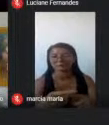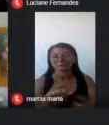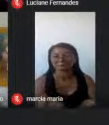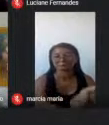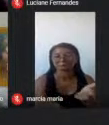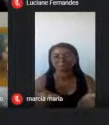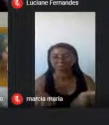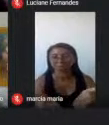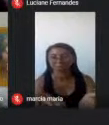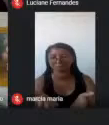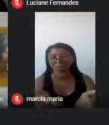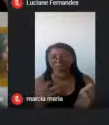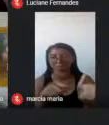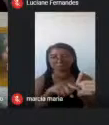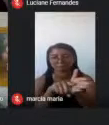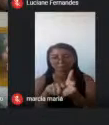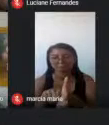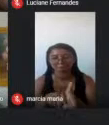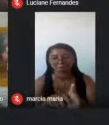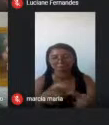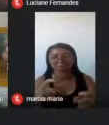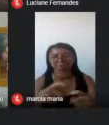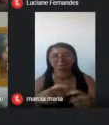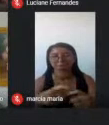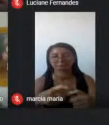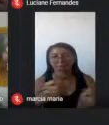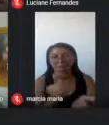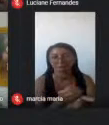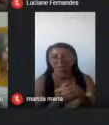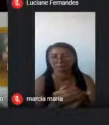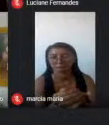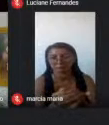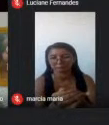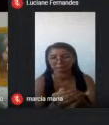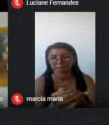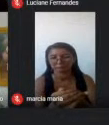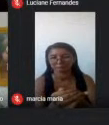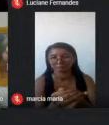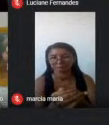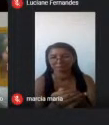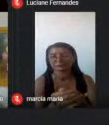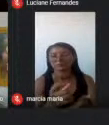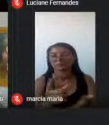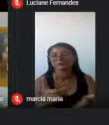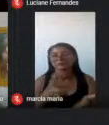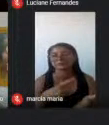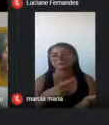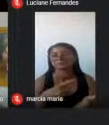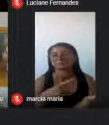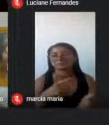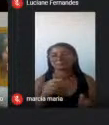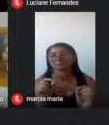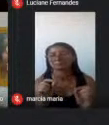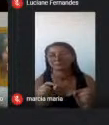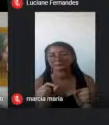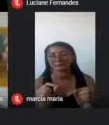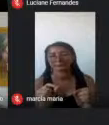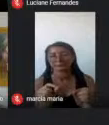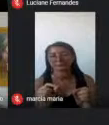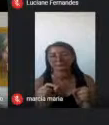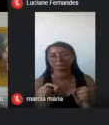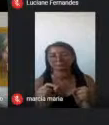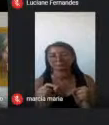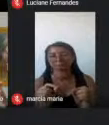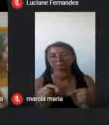que o paciente se encontra. Entretanto, nós temos uma peculiaridade com a sífilis, que é justamente a duração